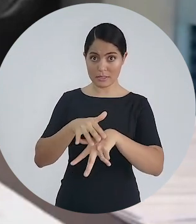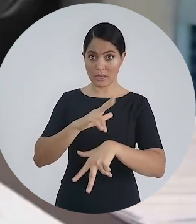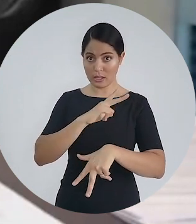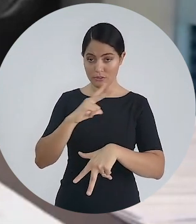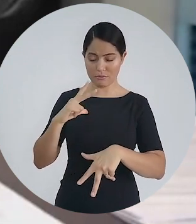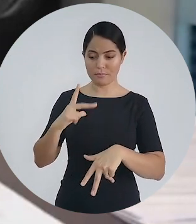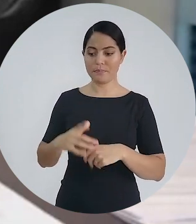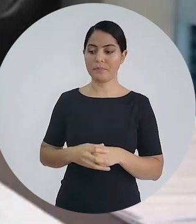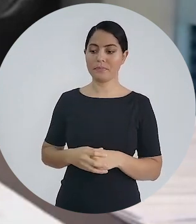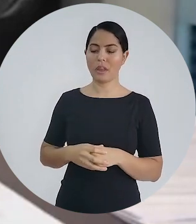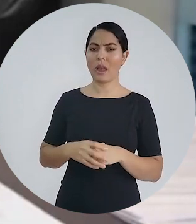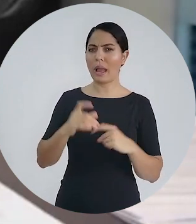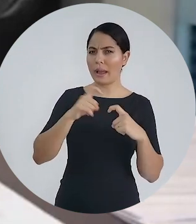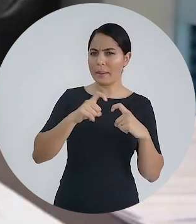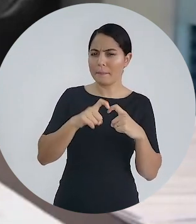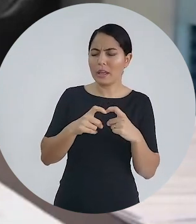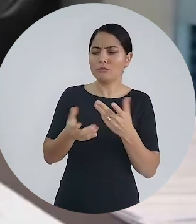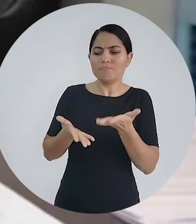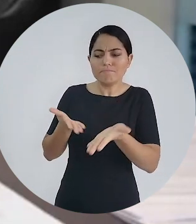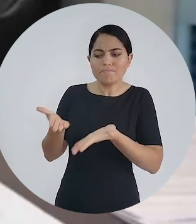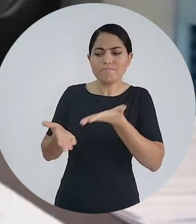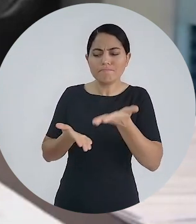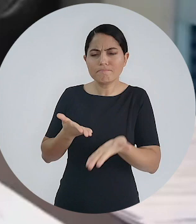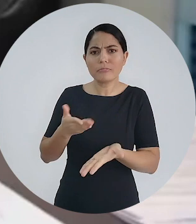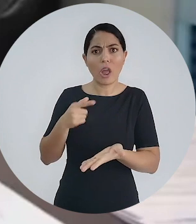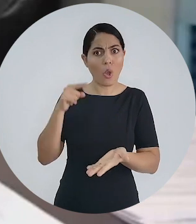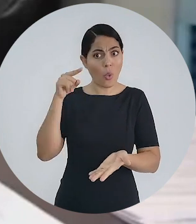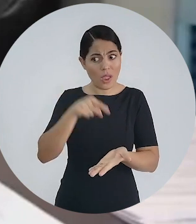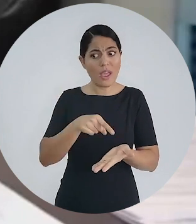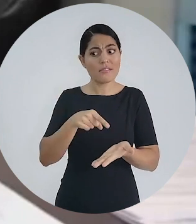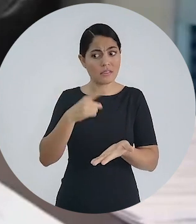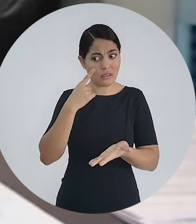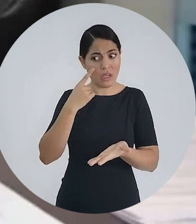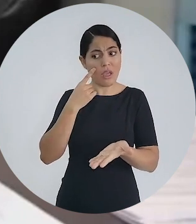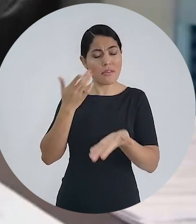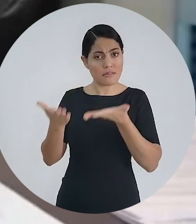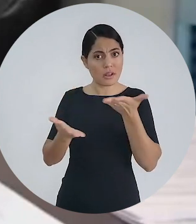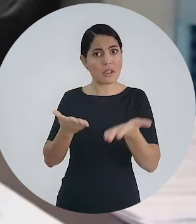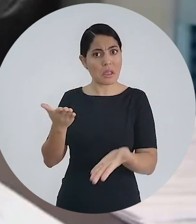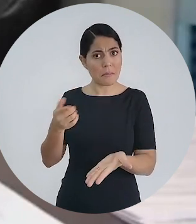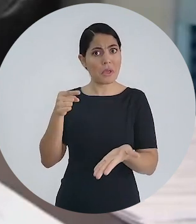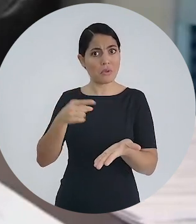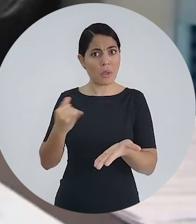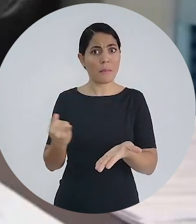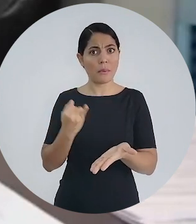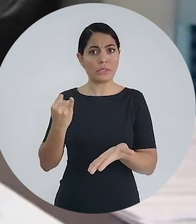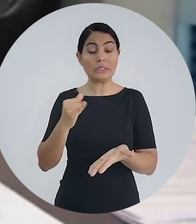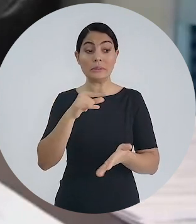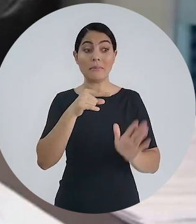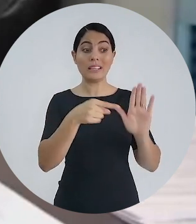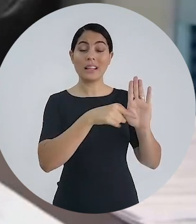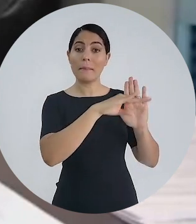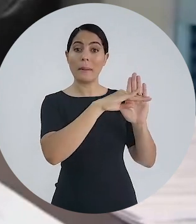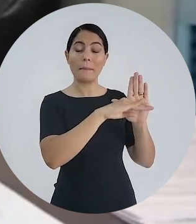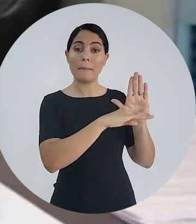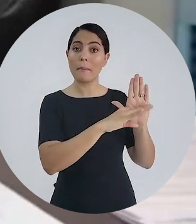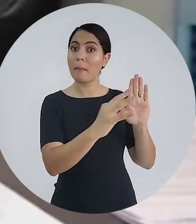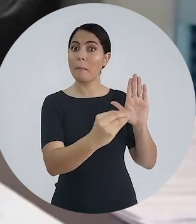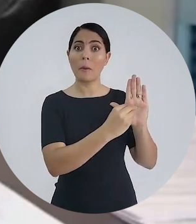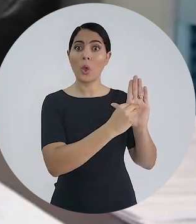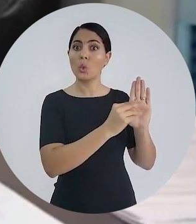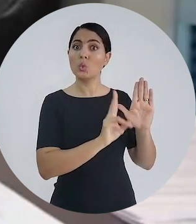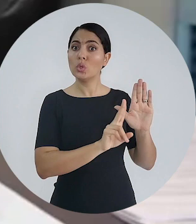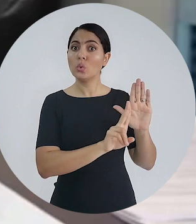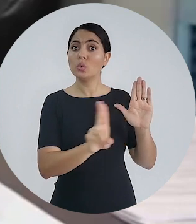determinado tratamento de saúde para a pessoa e esse tratamento não está previsto no rol da